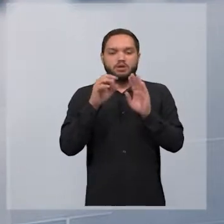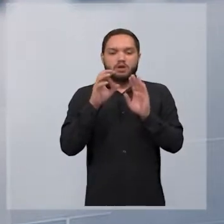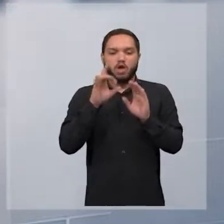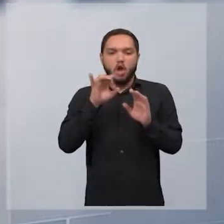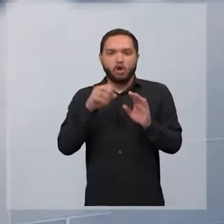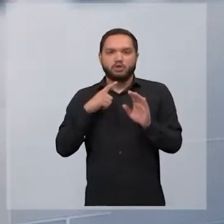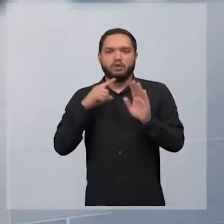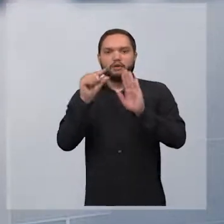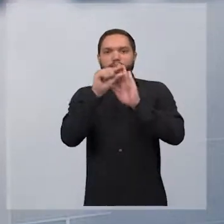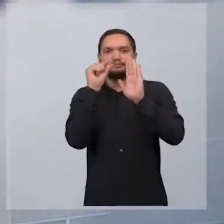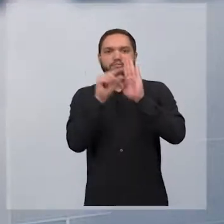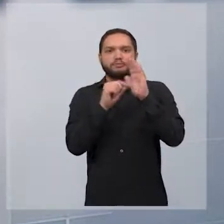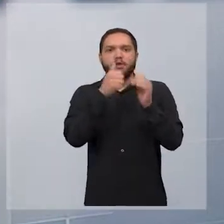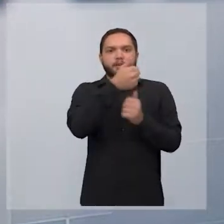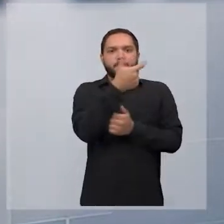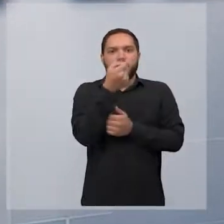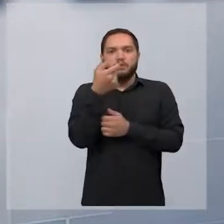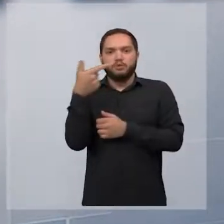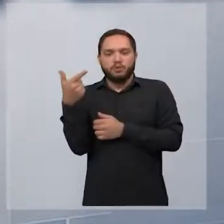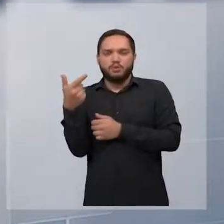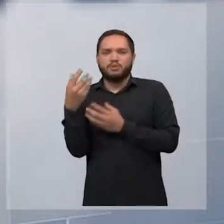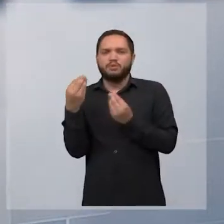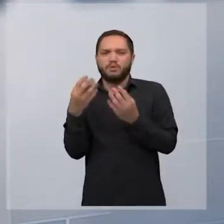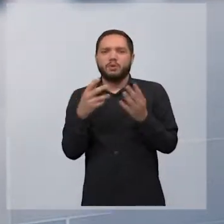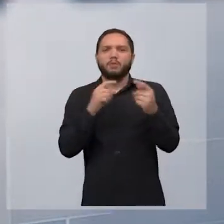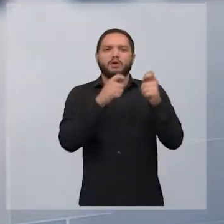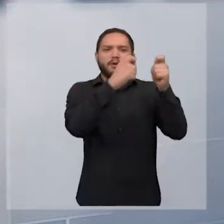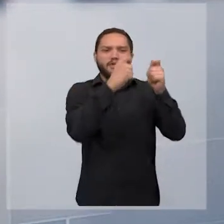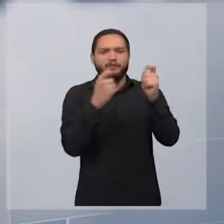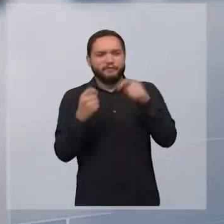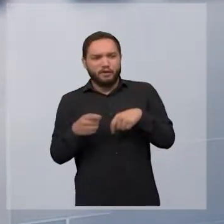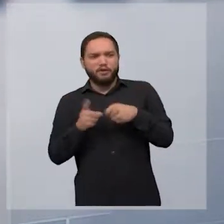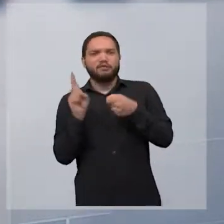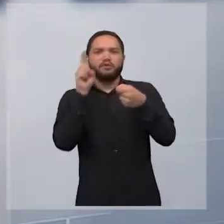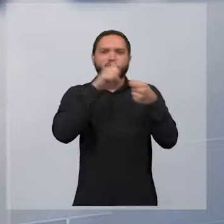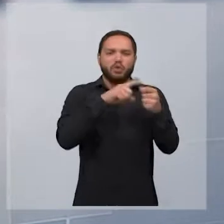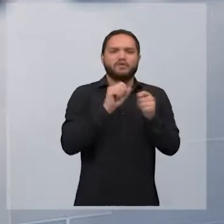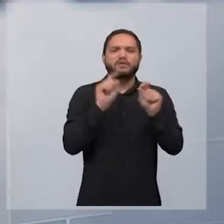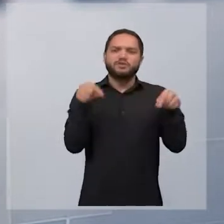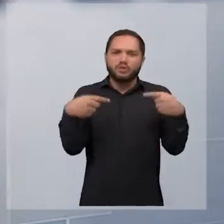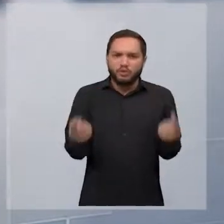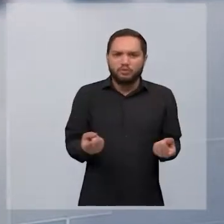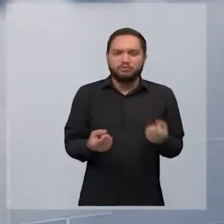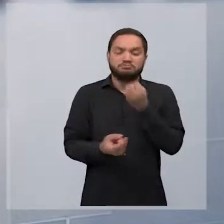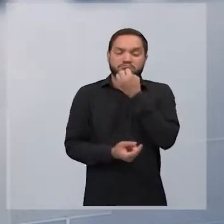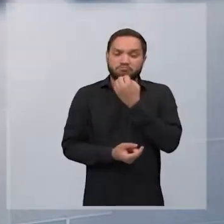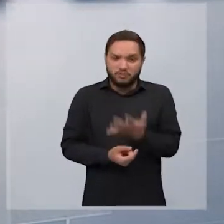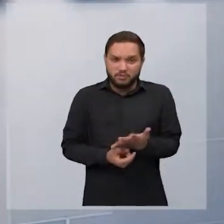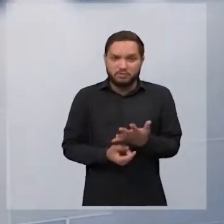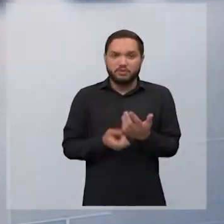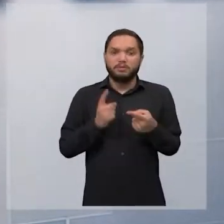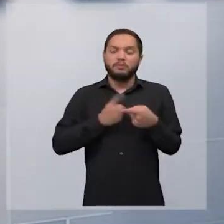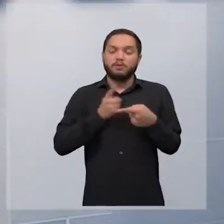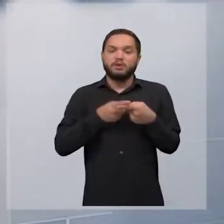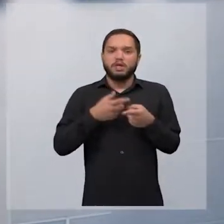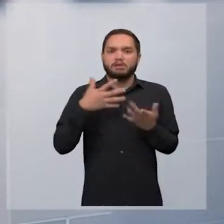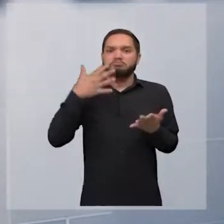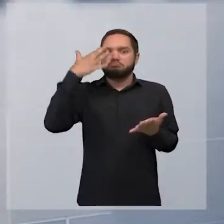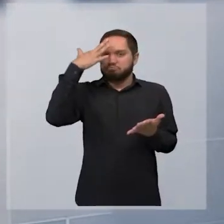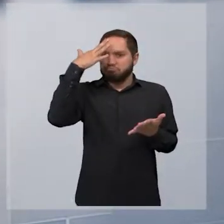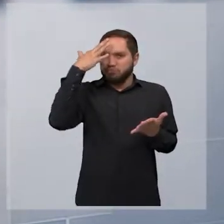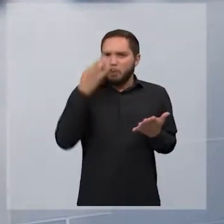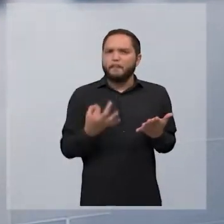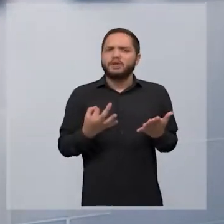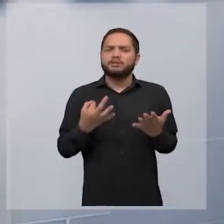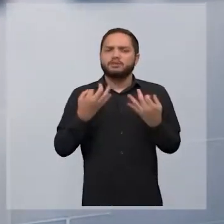essa matéria veio para cá, voltou, depois recomeçou, e que bom que houve o bom senso de ir